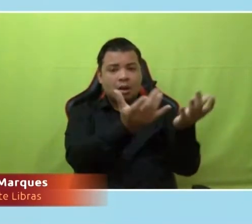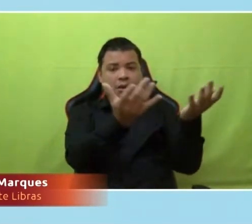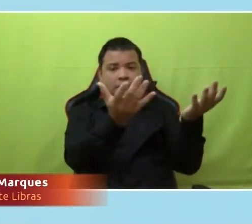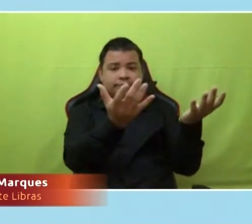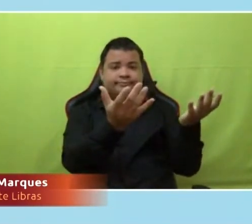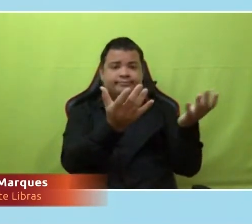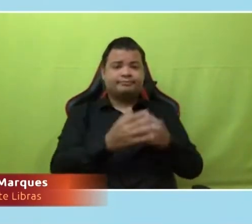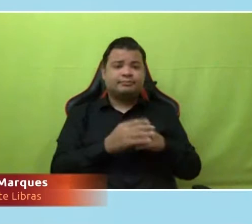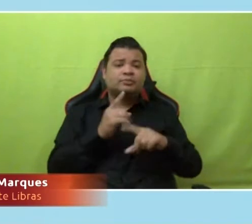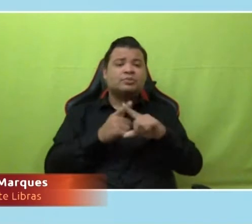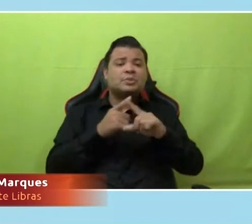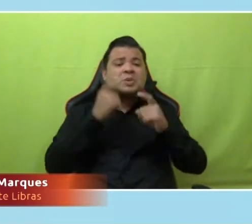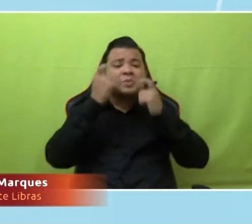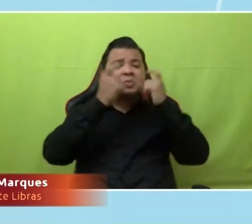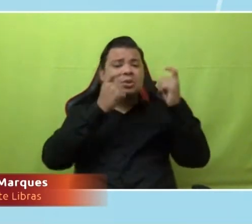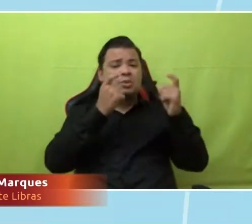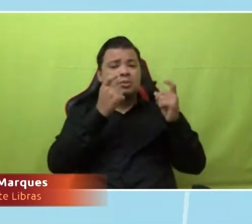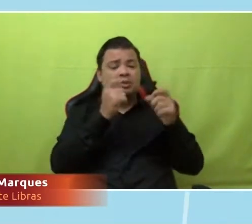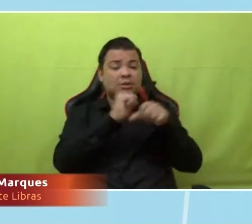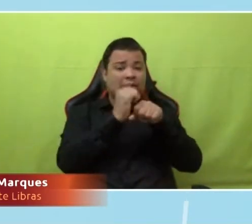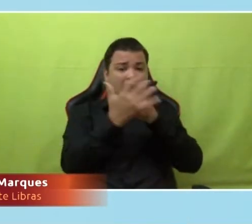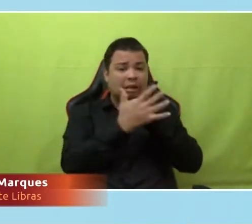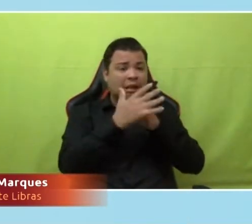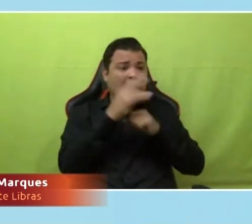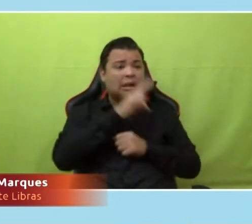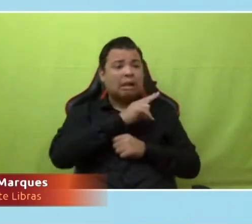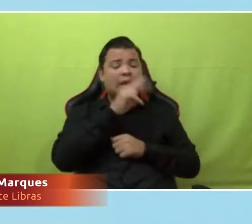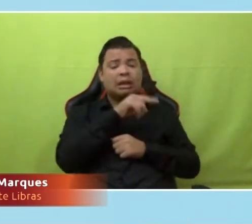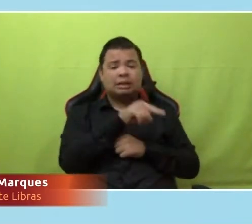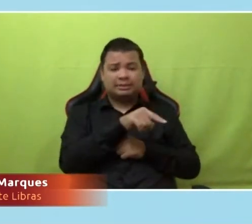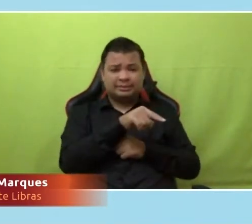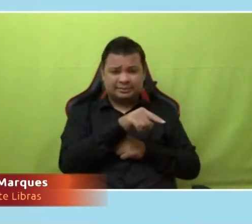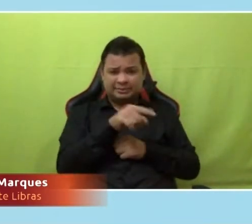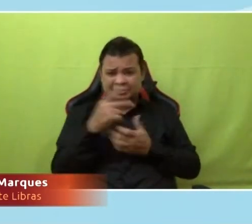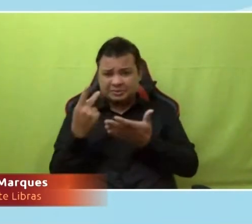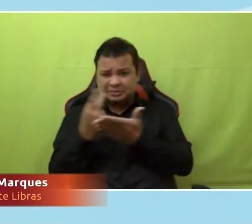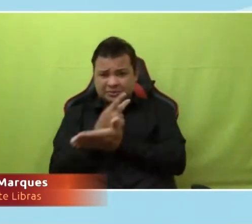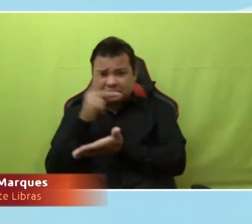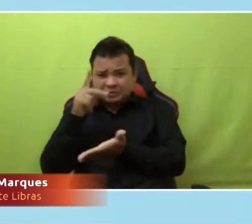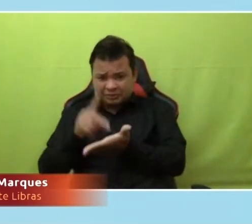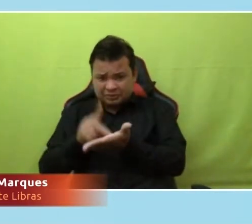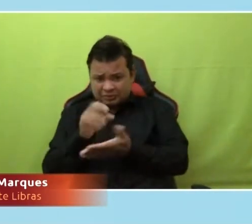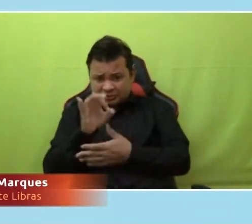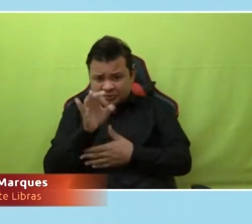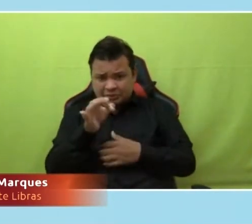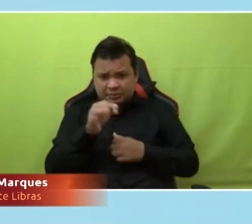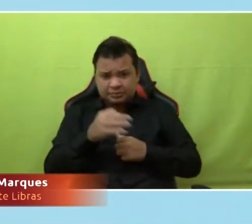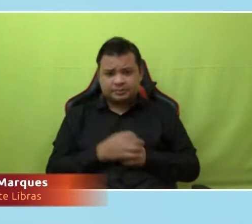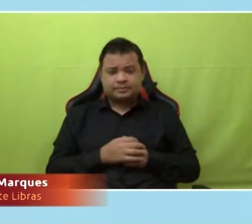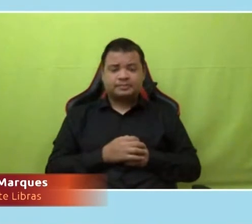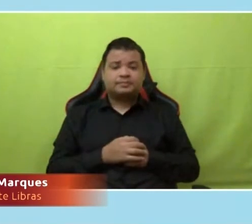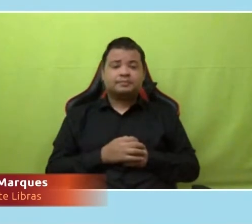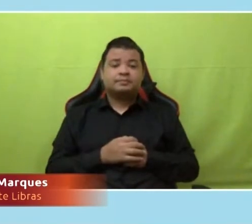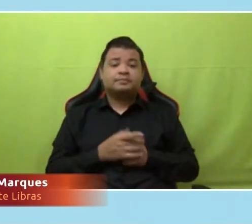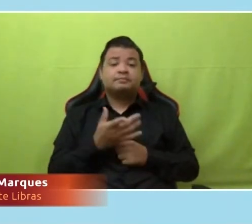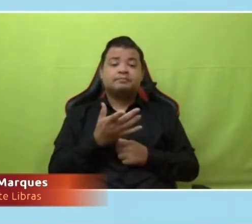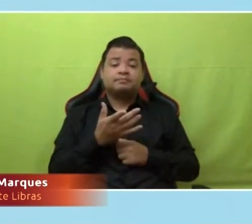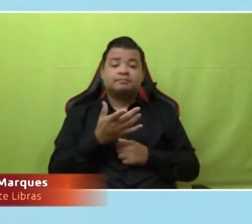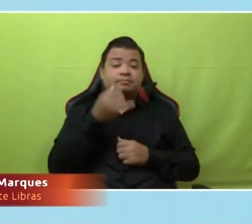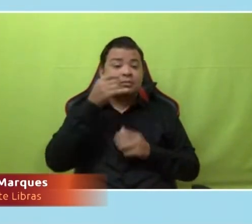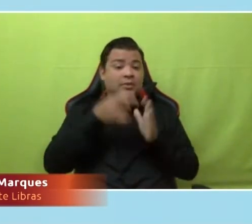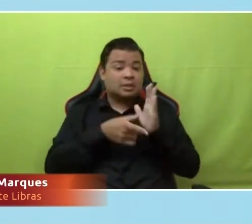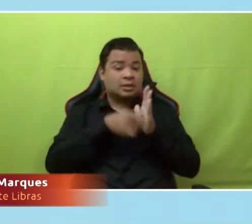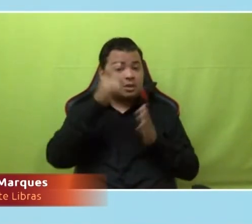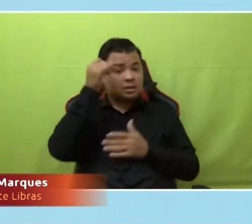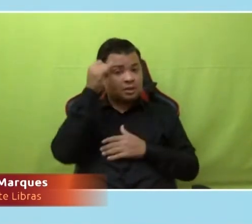urgente era a Covid-19. Dá para relacionar uma coisa com a outra ou não? Bom, prevenção é algo que precisa fazer parte do